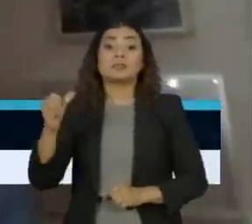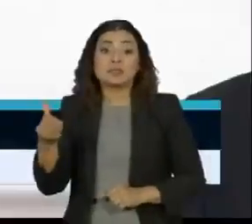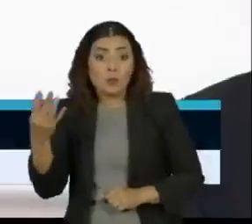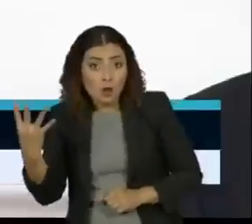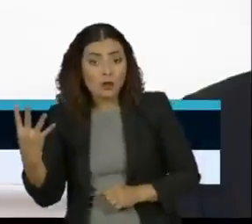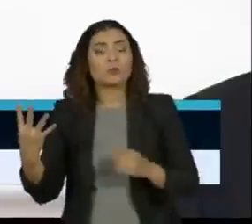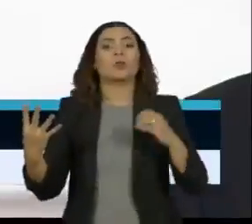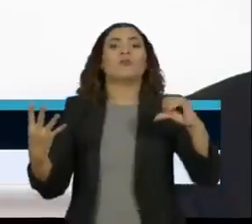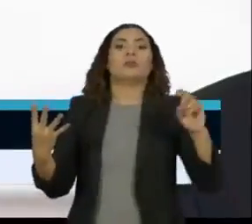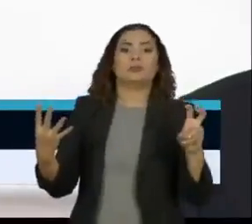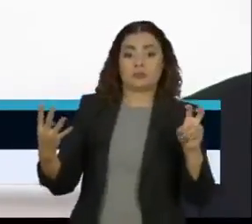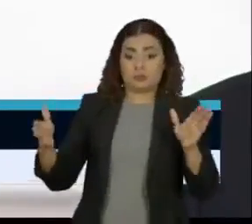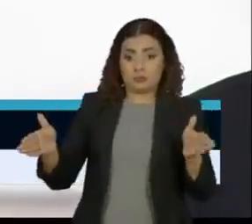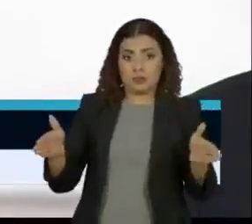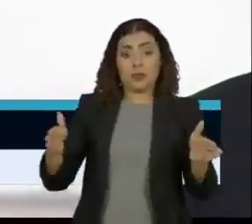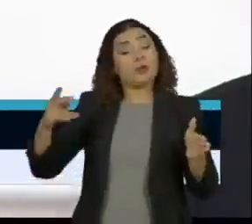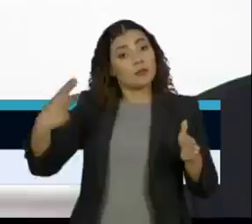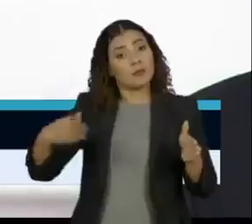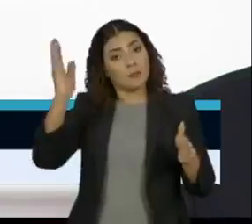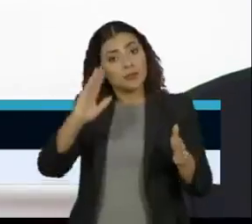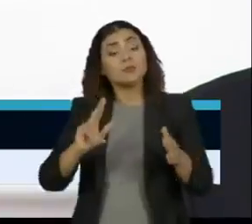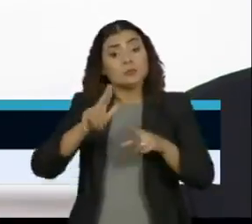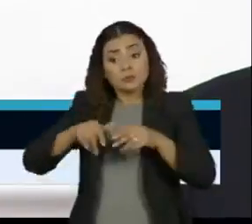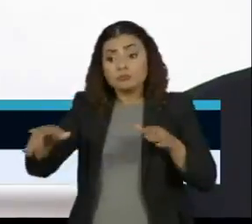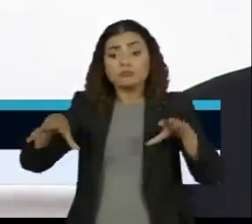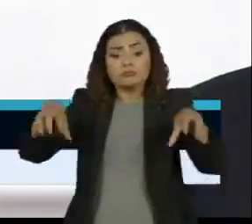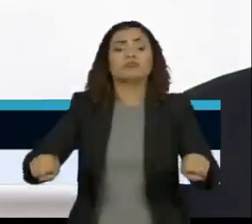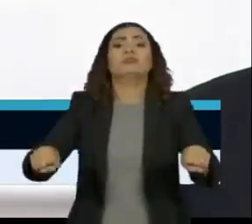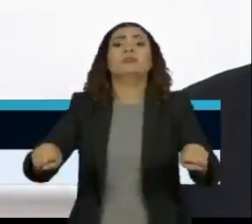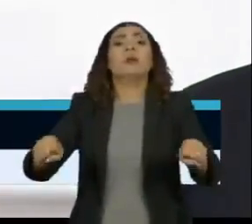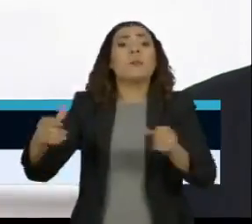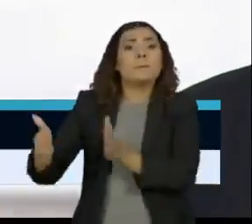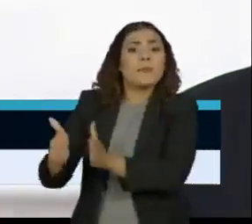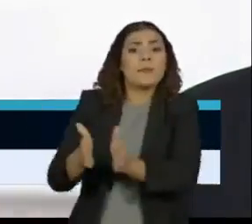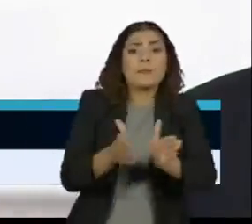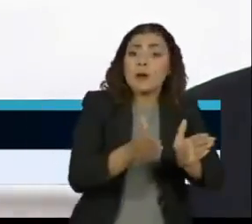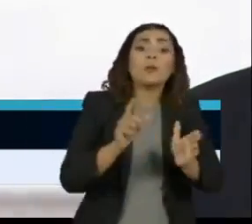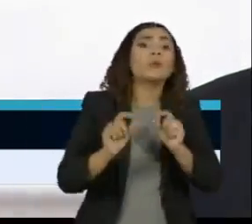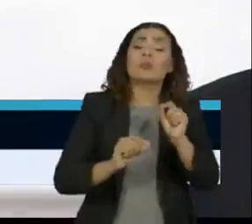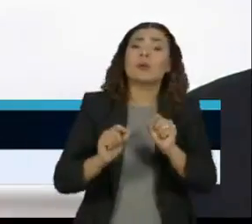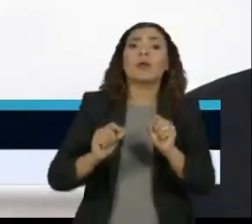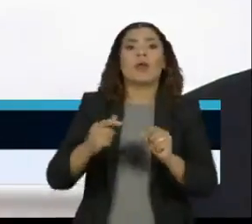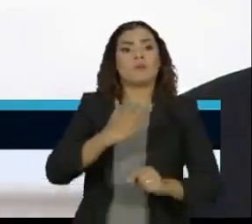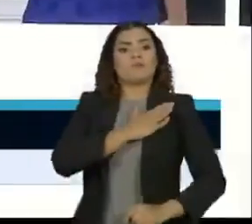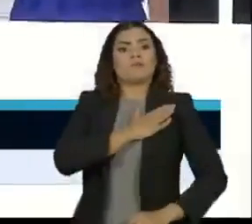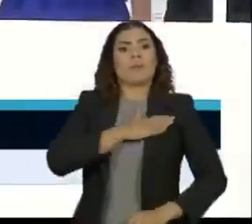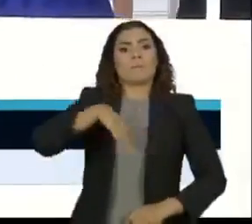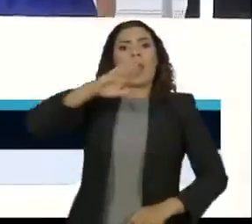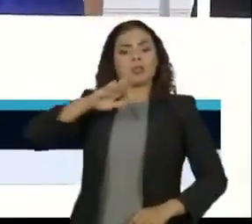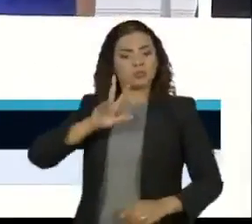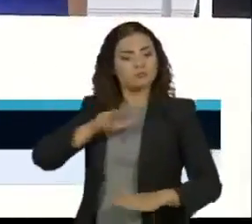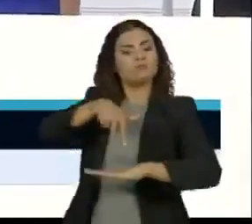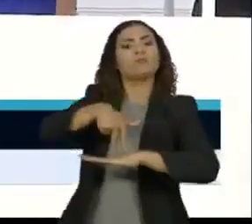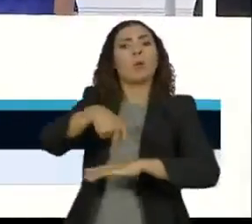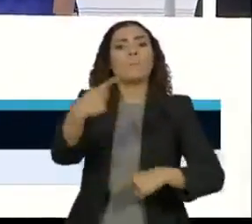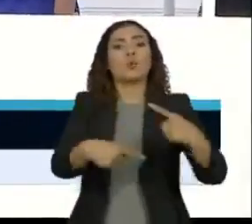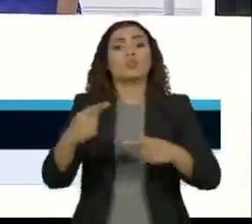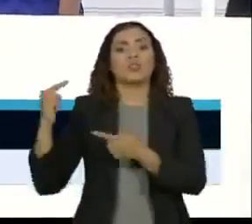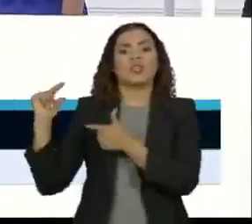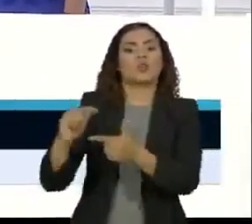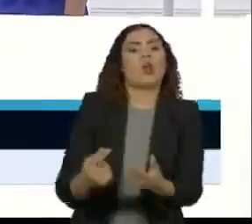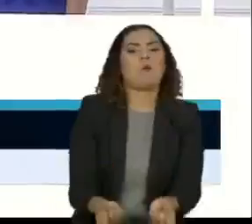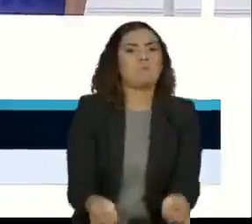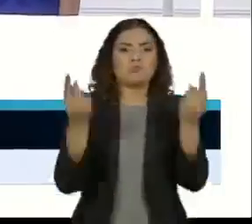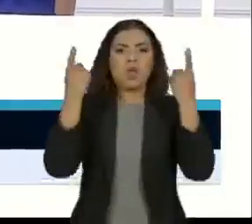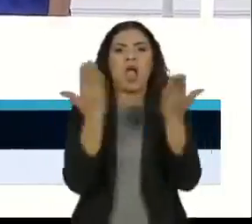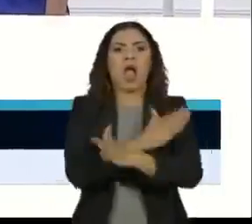no Brasil, a eleição de Bolsonaro subverte esse processo, não apenas porque ele ataca a política tradicional, apesar